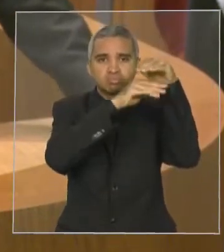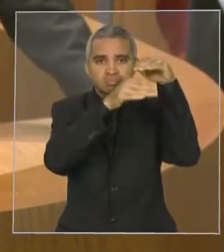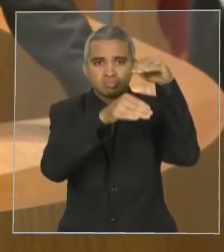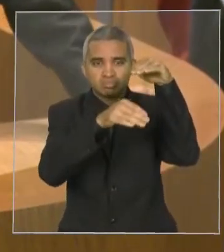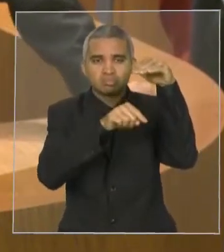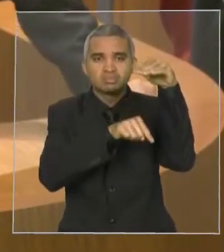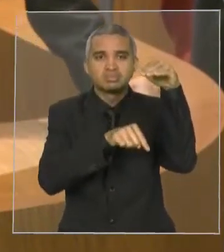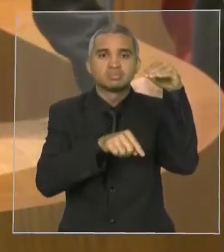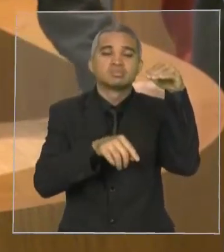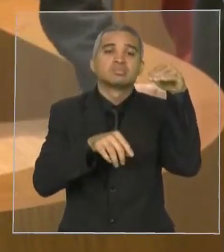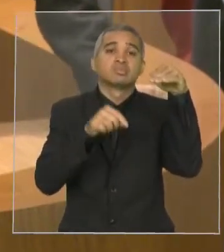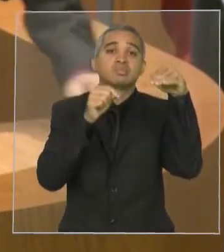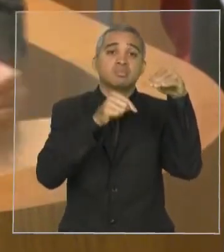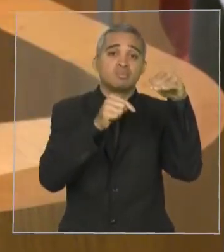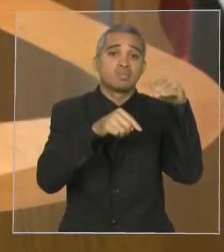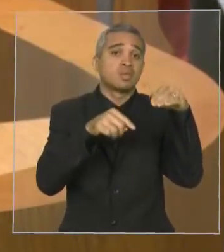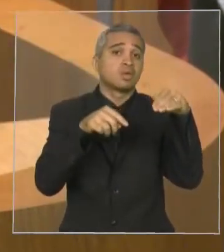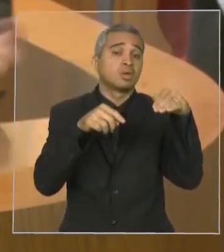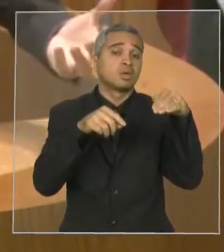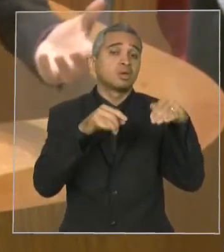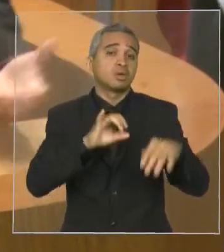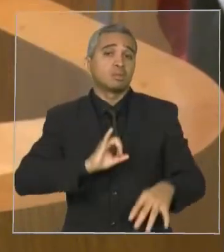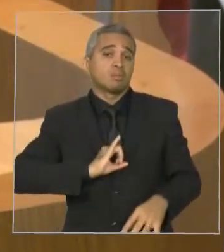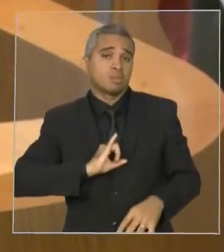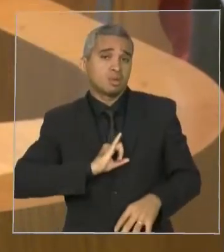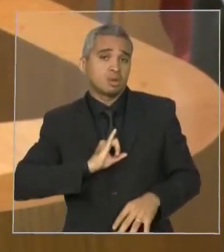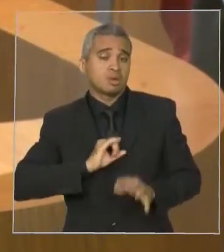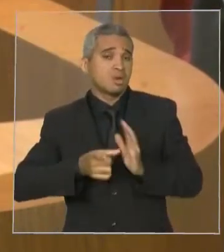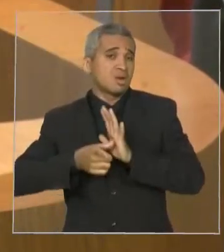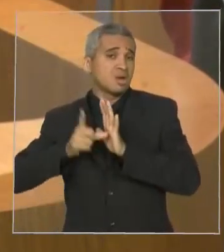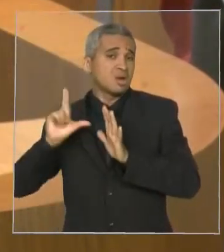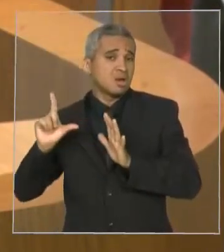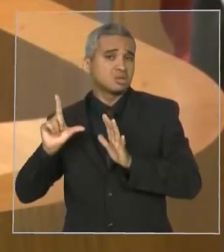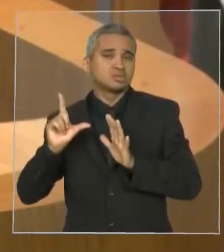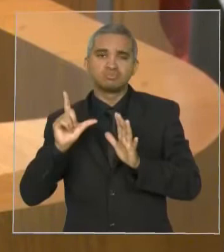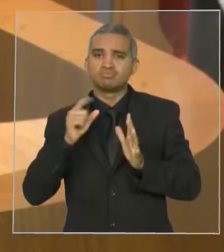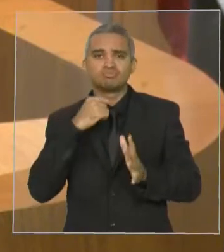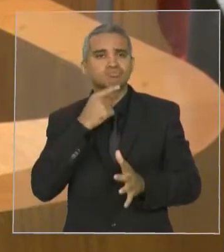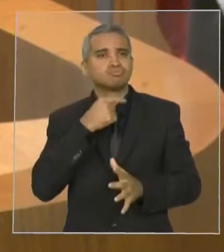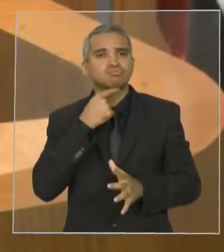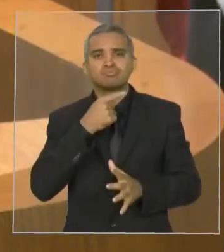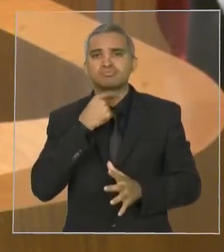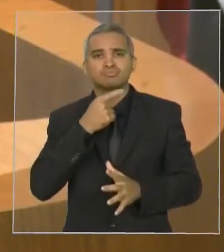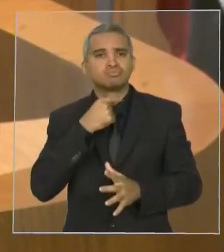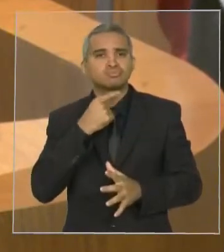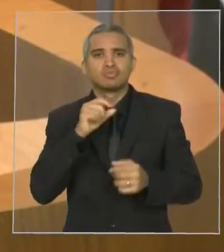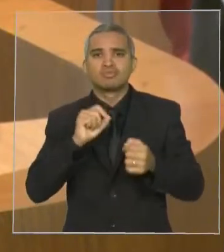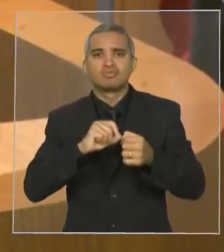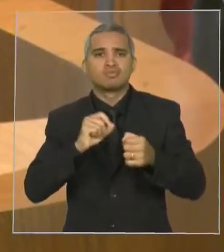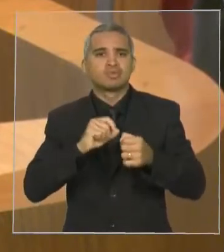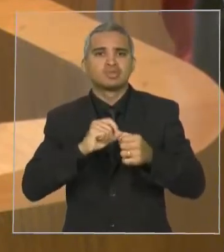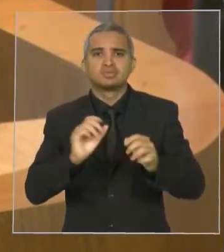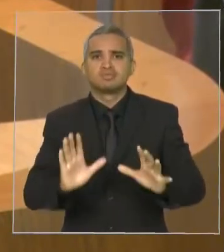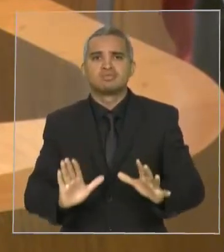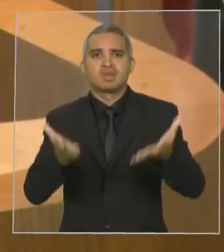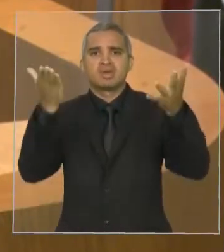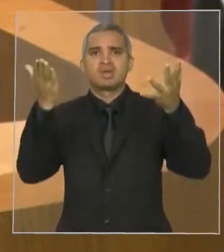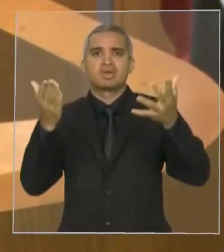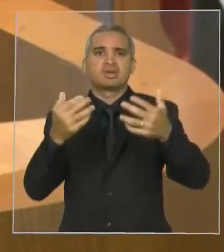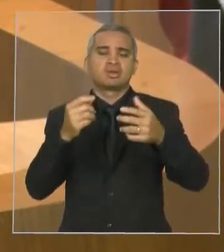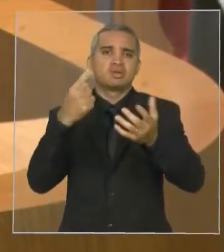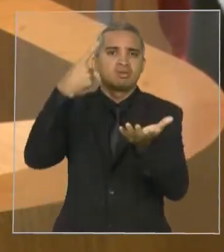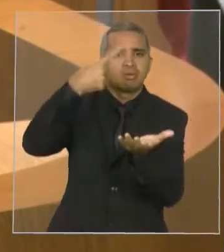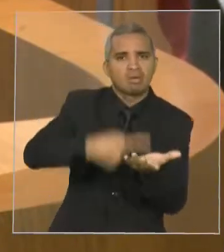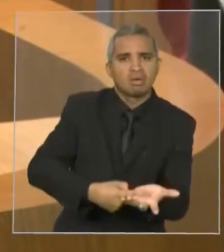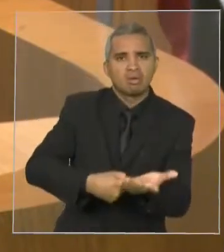tinha condições de realizar eventos grandiosos porque se fazia em ruas da cidade mas sem